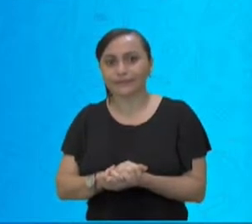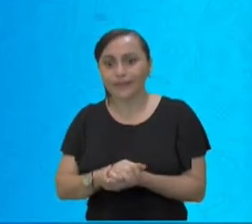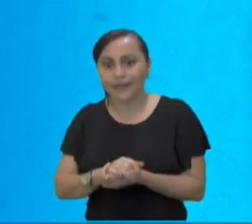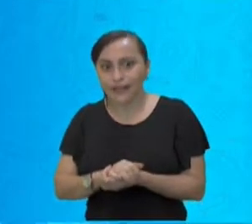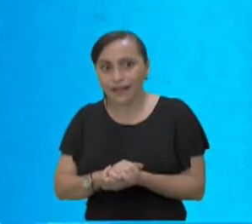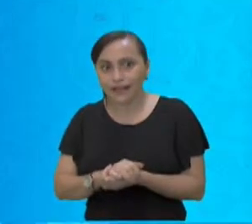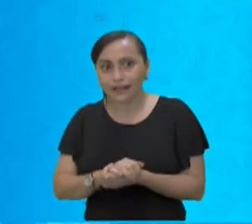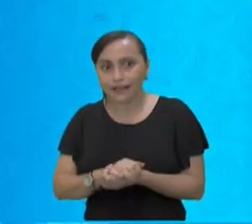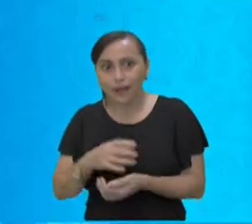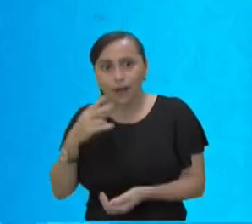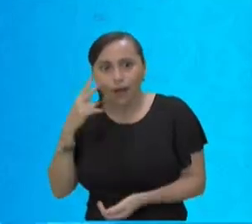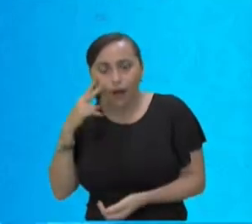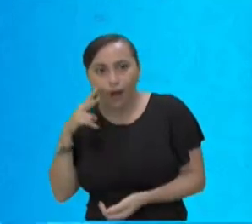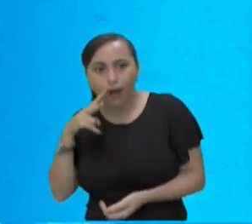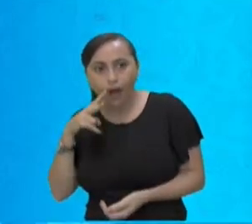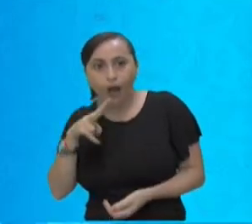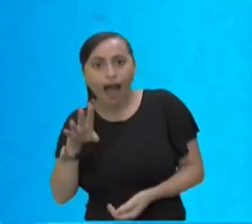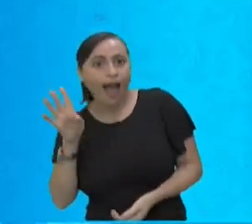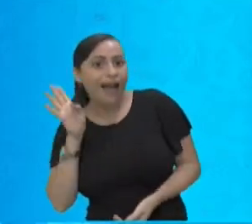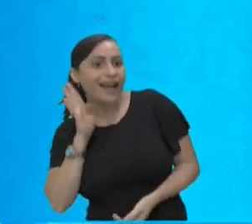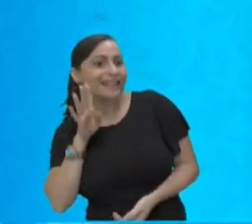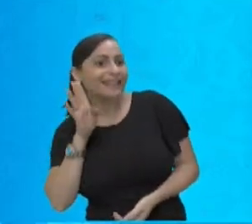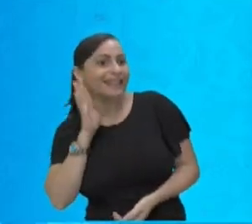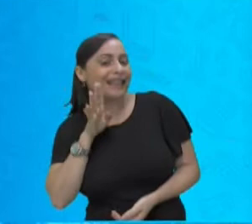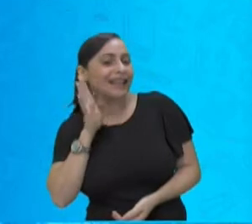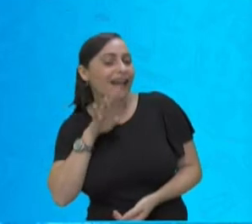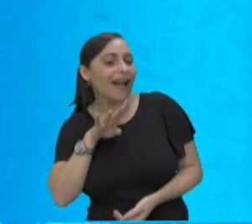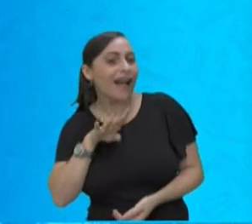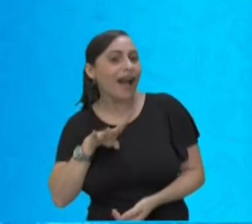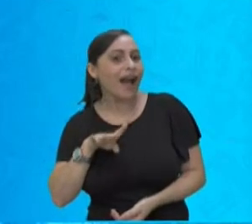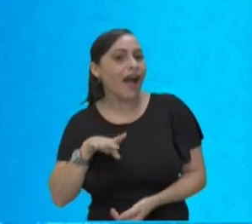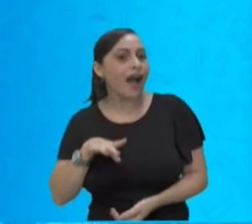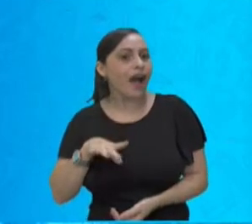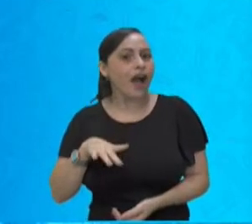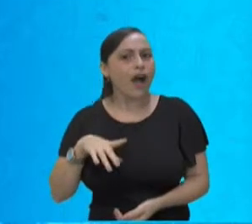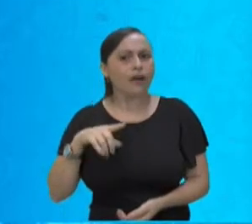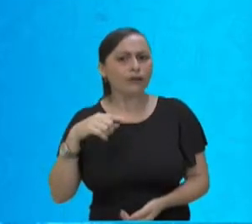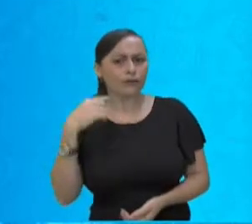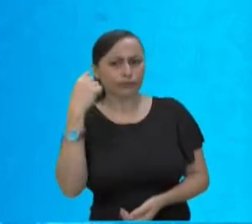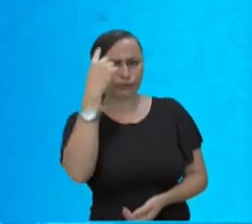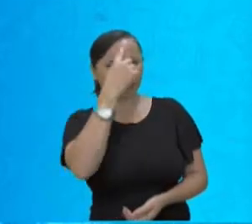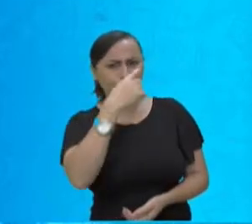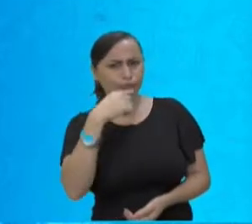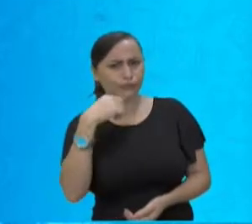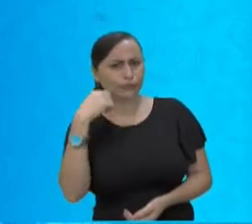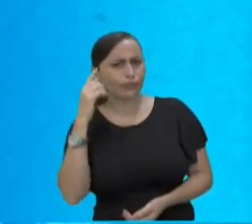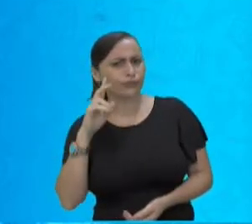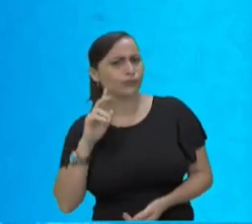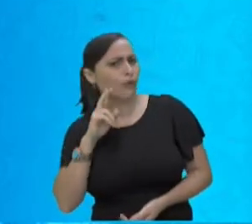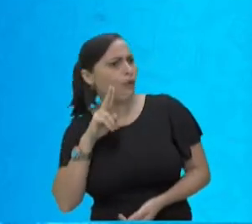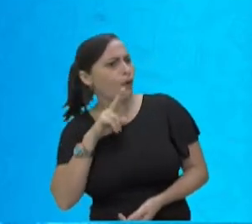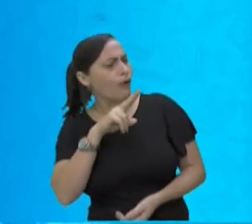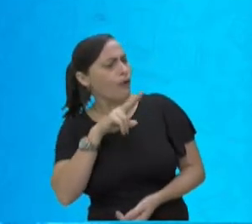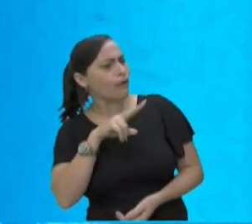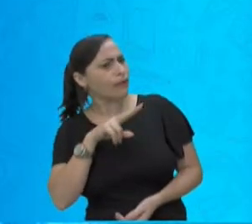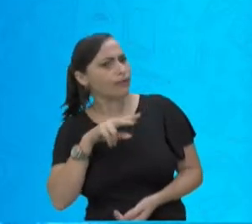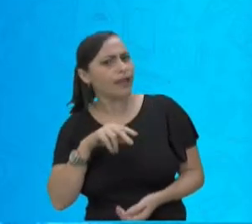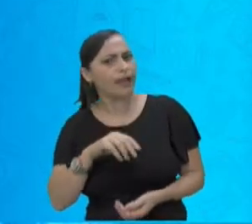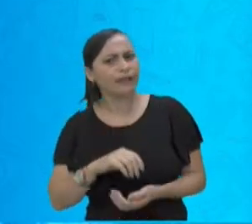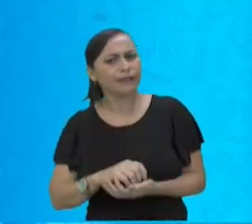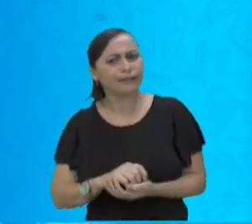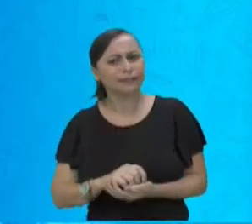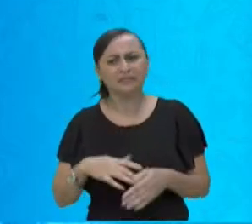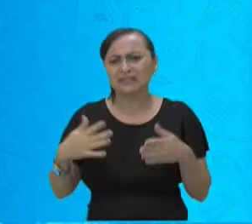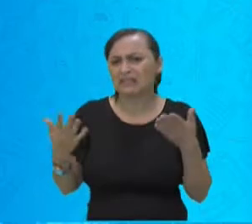E olha que legal olha esse rostinho Será que ele está